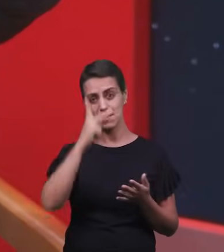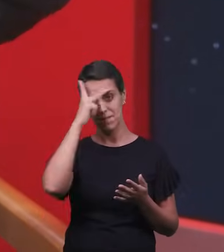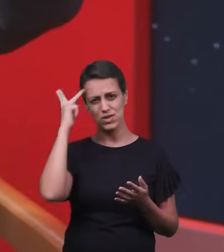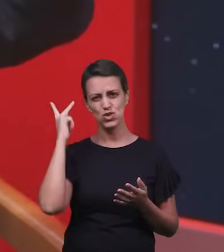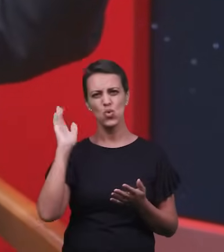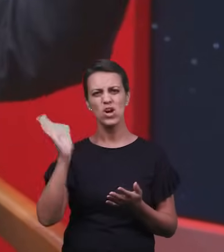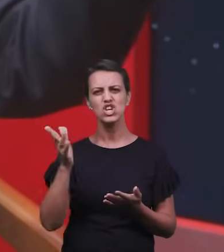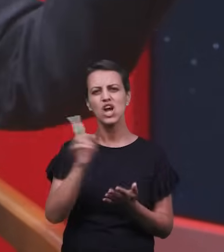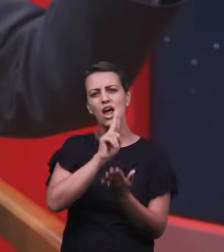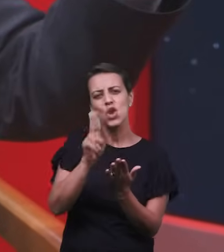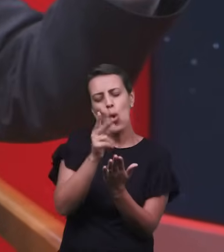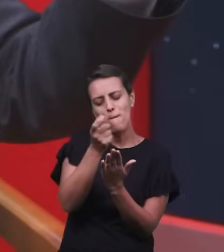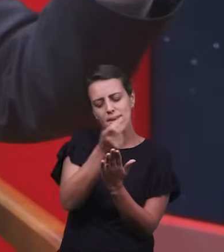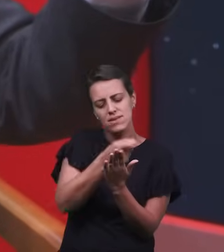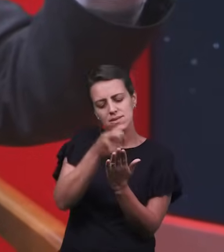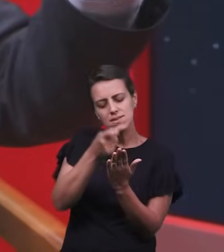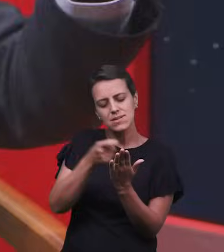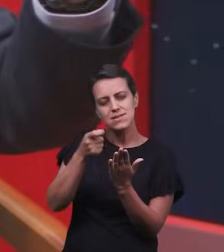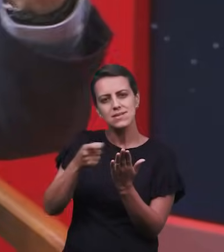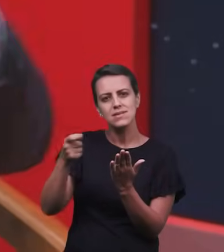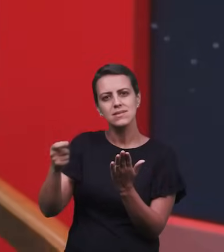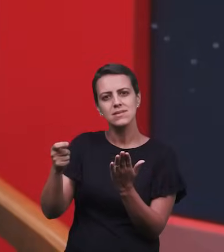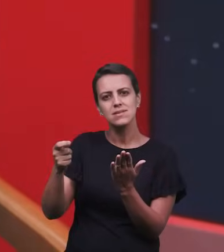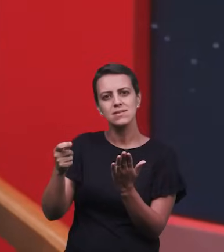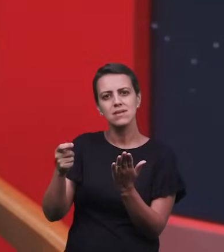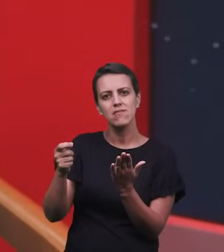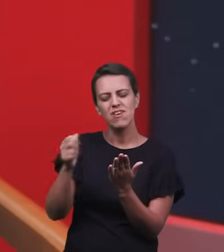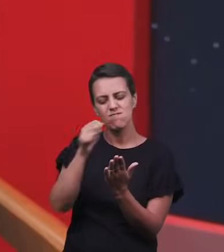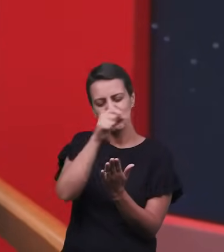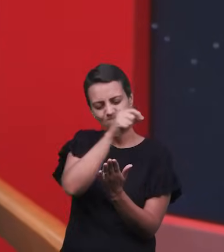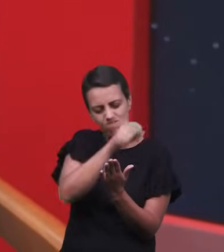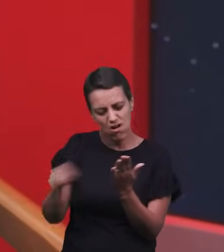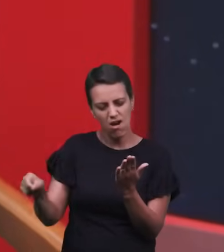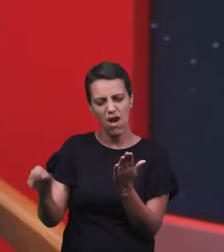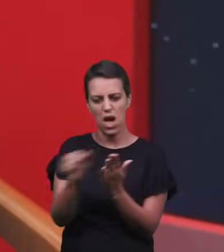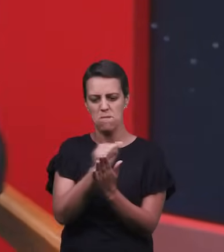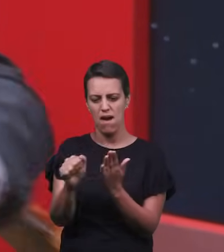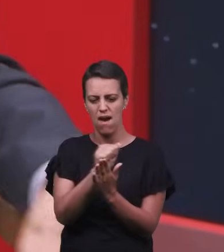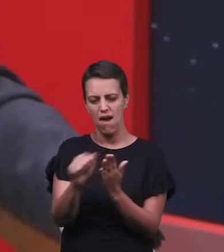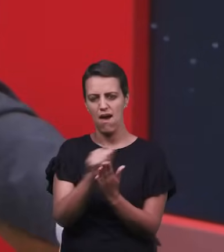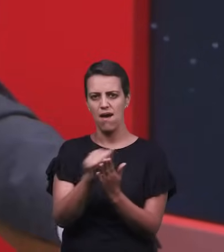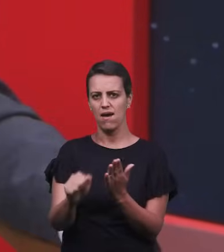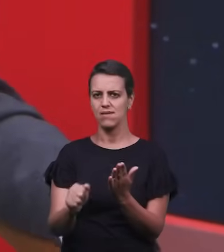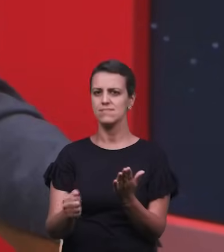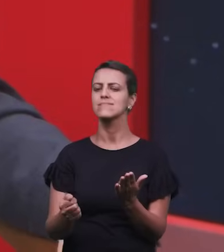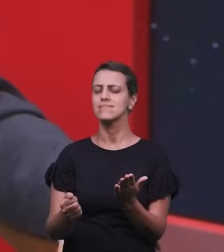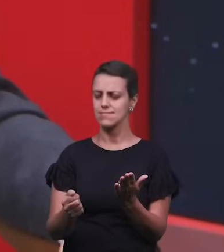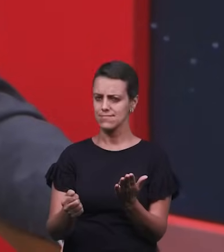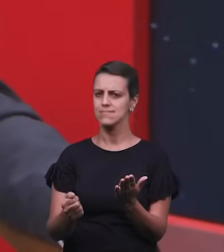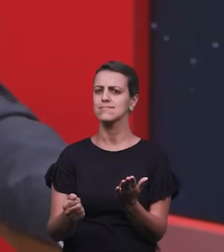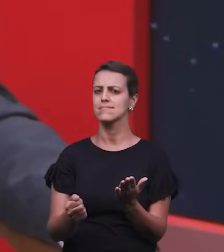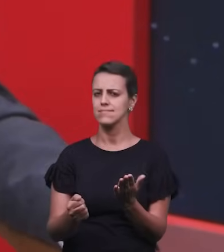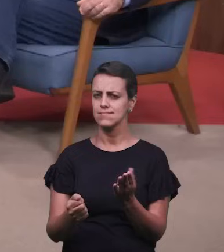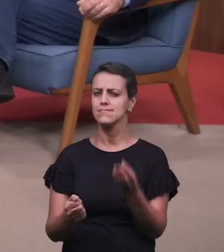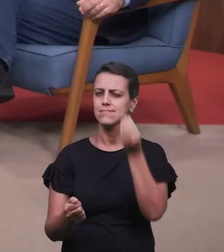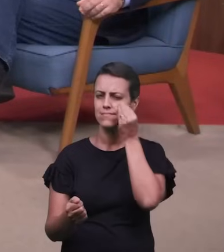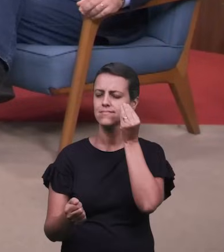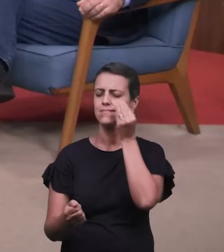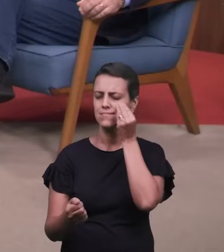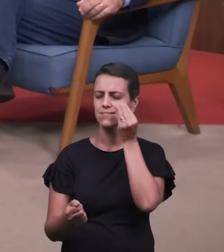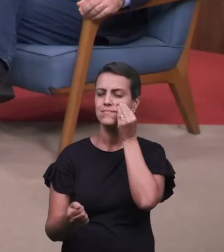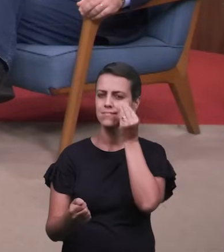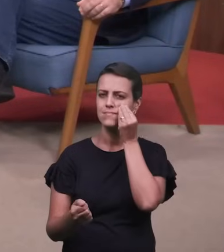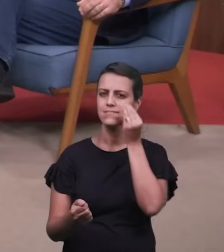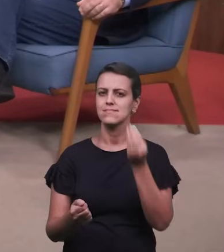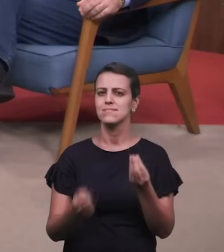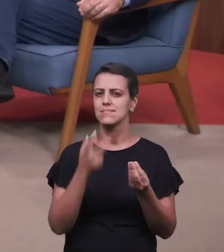nome lá no livro da vida e fazer com que esses nomes sejam riscados. E essa oposição, Sérgio,